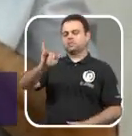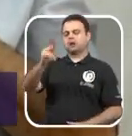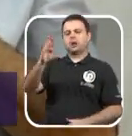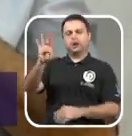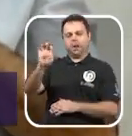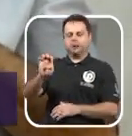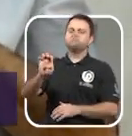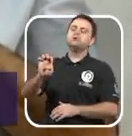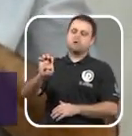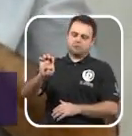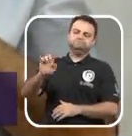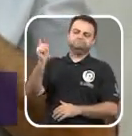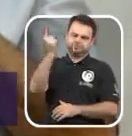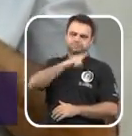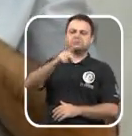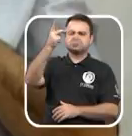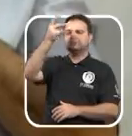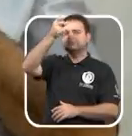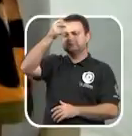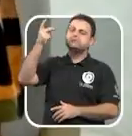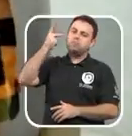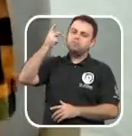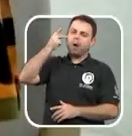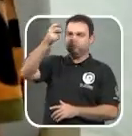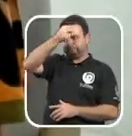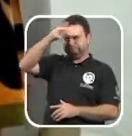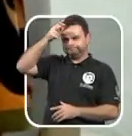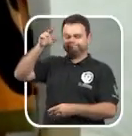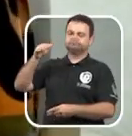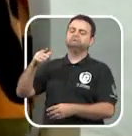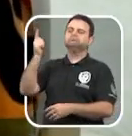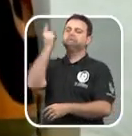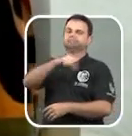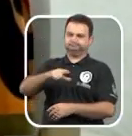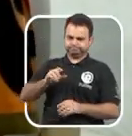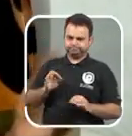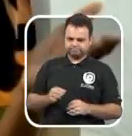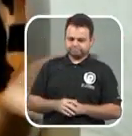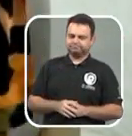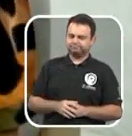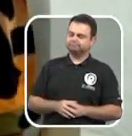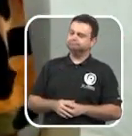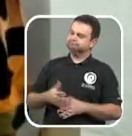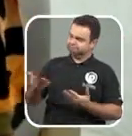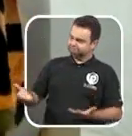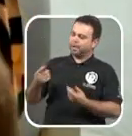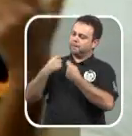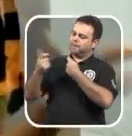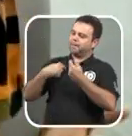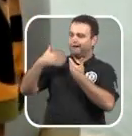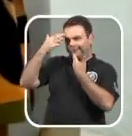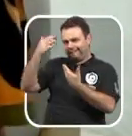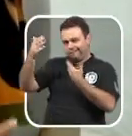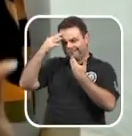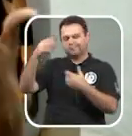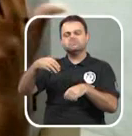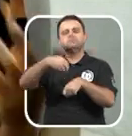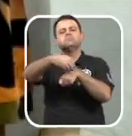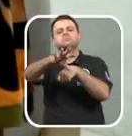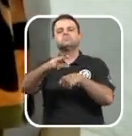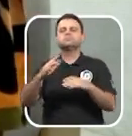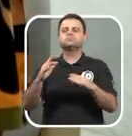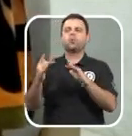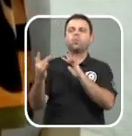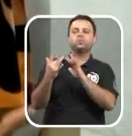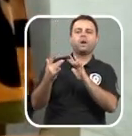eleito prefeito de São Paulo. Tá certo. Vereador, muito obrigada por sua participação. Eu que agradeço, Queria que o senhor deixasse alguns contatos, até mesmo de